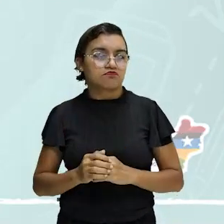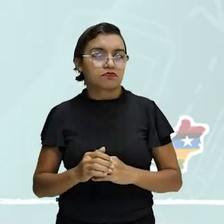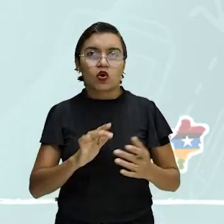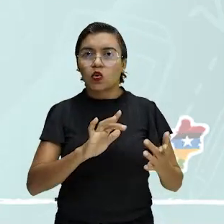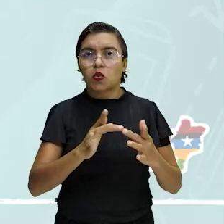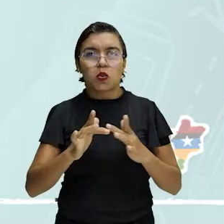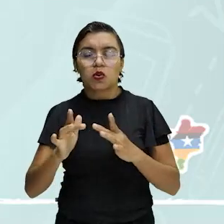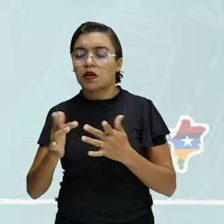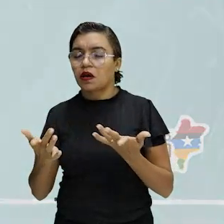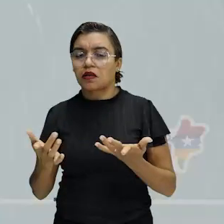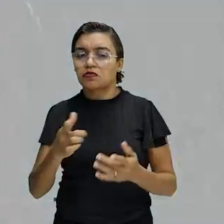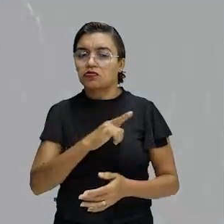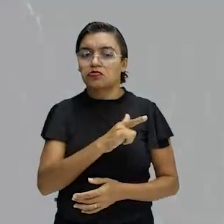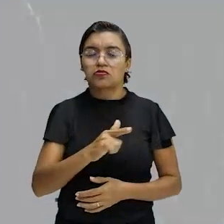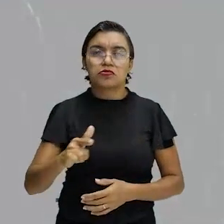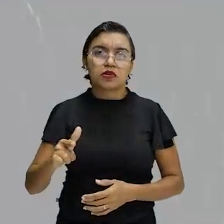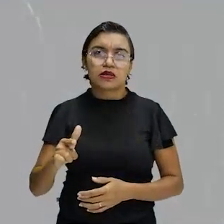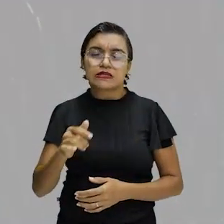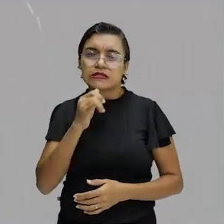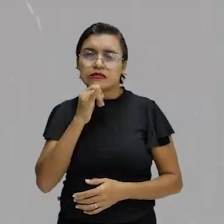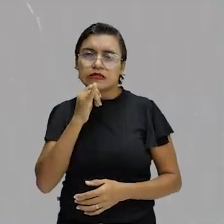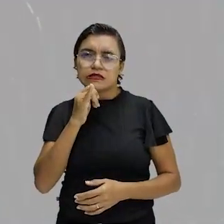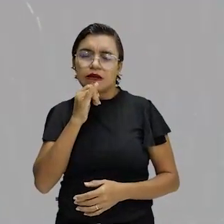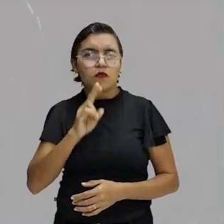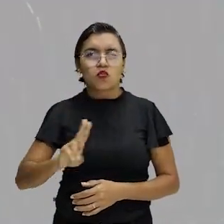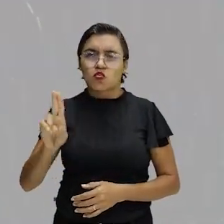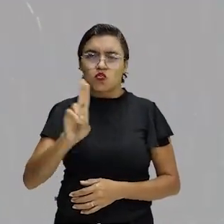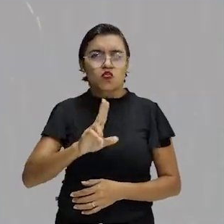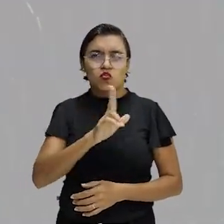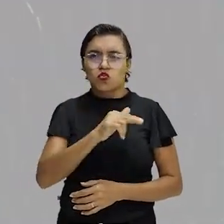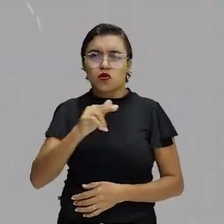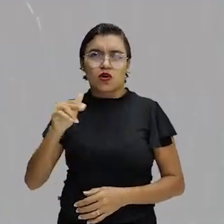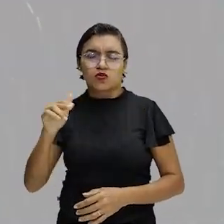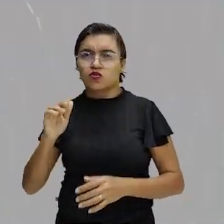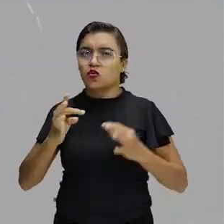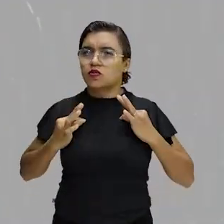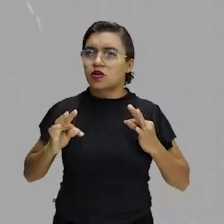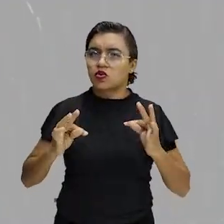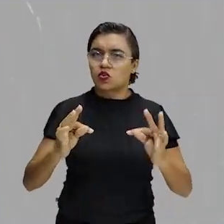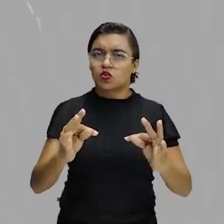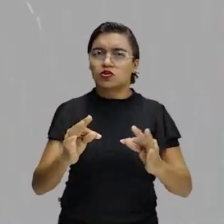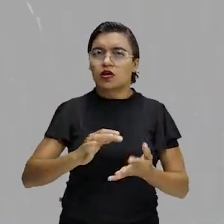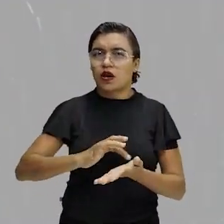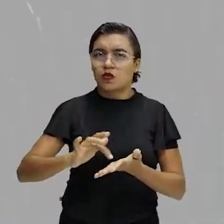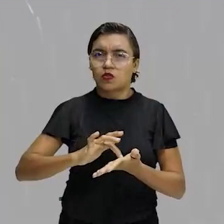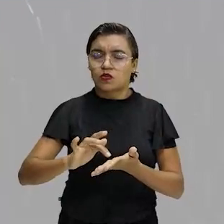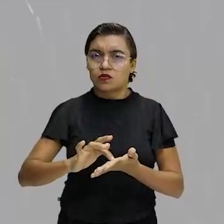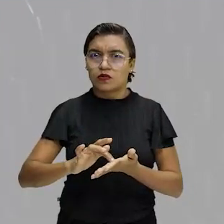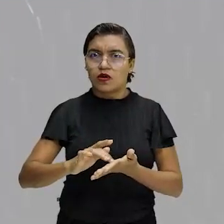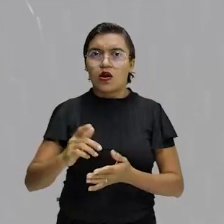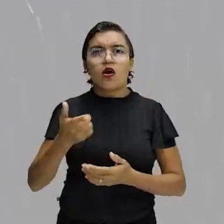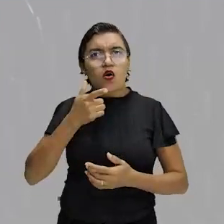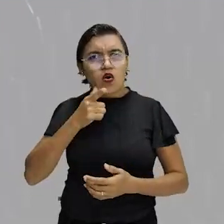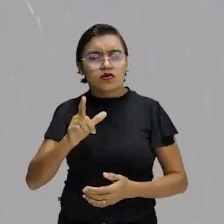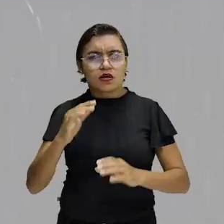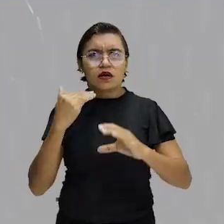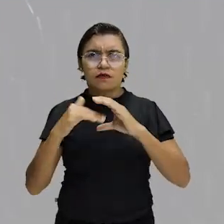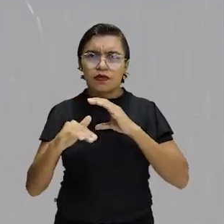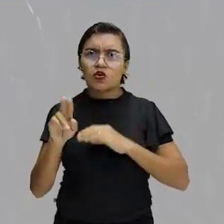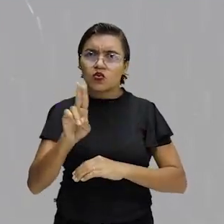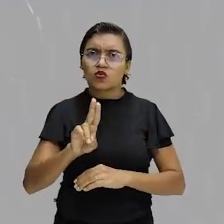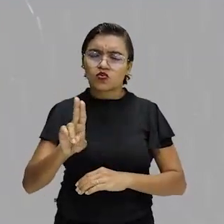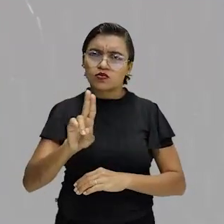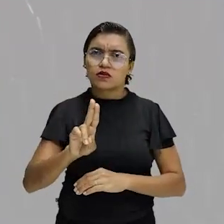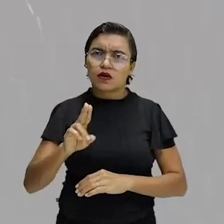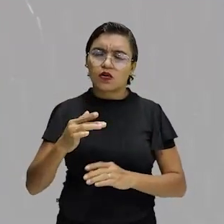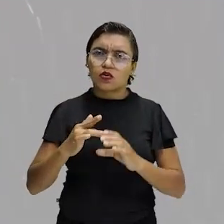contato com questões tecnológicas e com computador ou celular. Ele vai conseguir enviar um e-mail? Se ele nunca teve